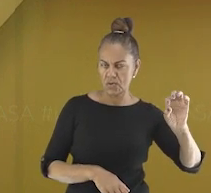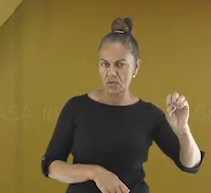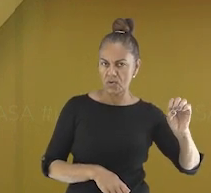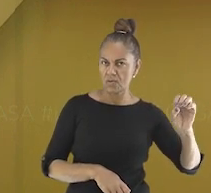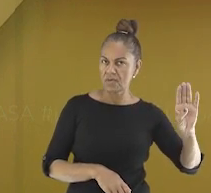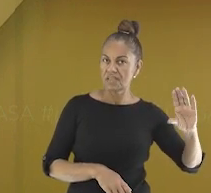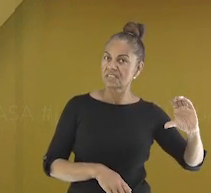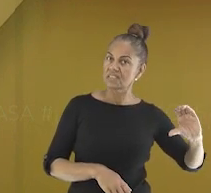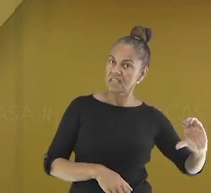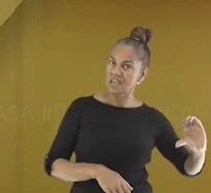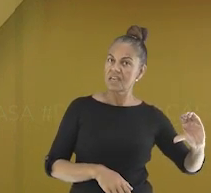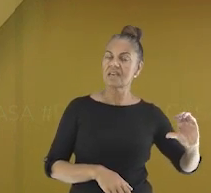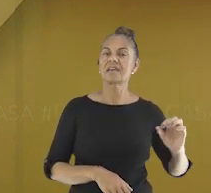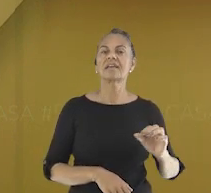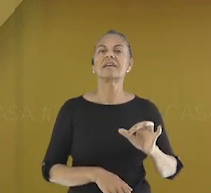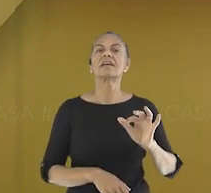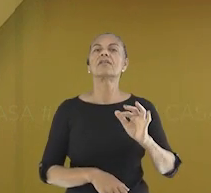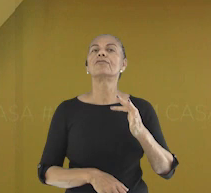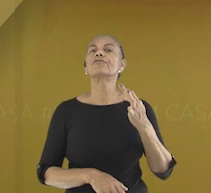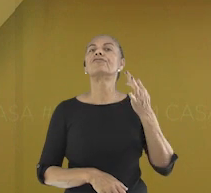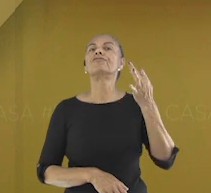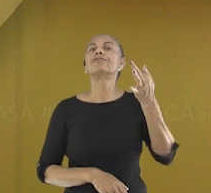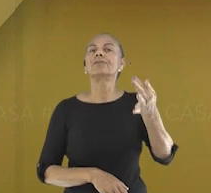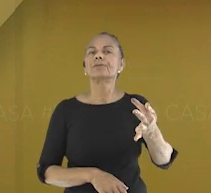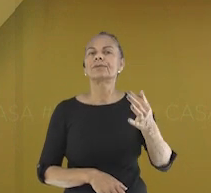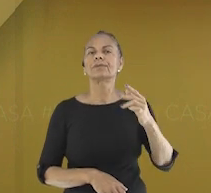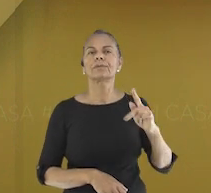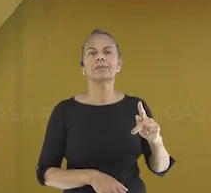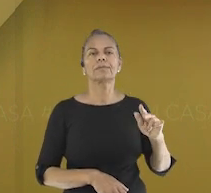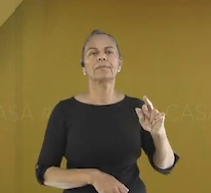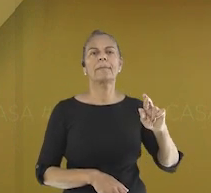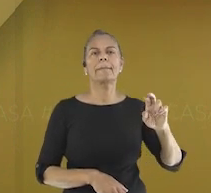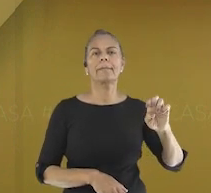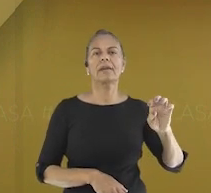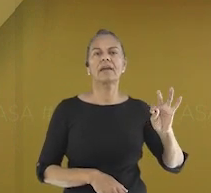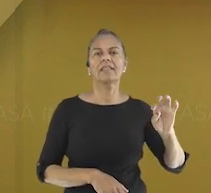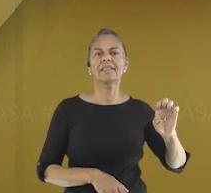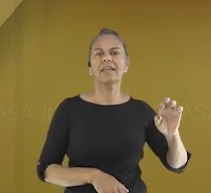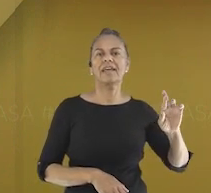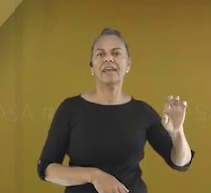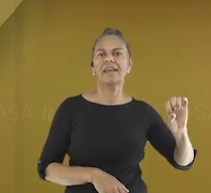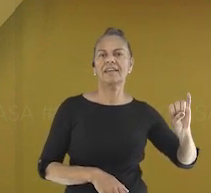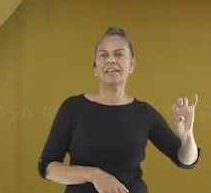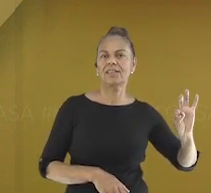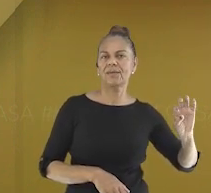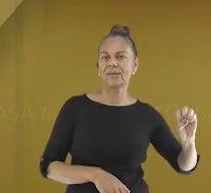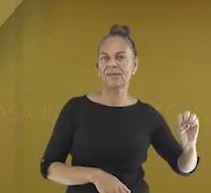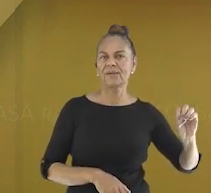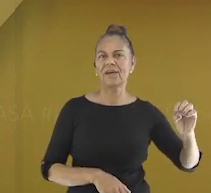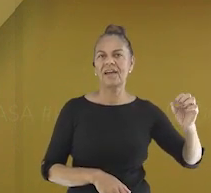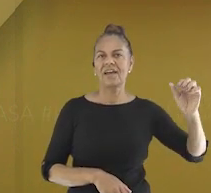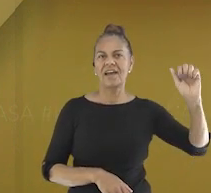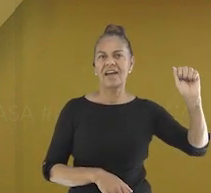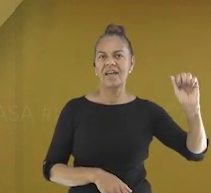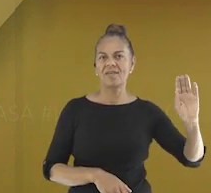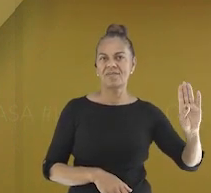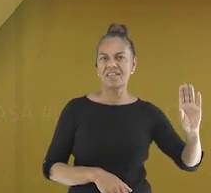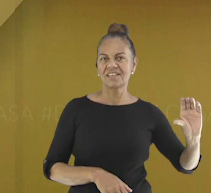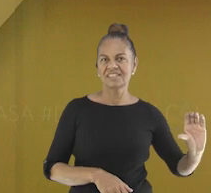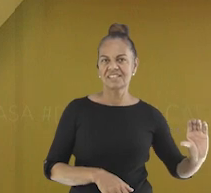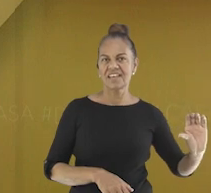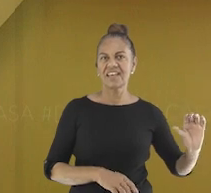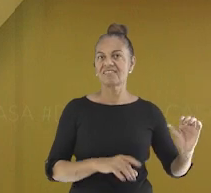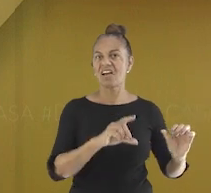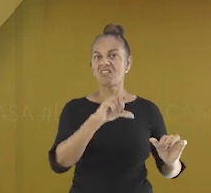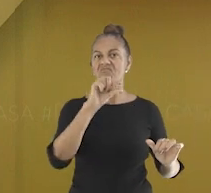A, presente. Letra B, pretérito perfeito. Ou letra C, futuro do